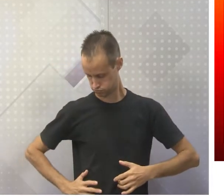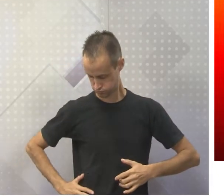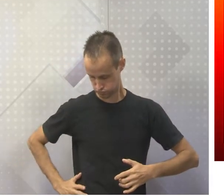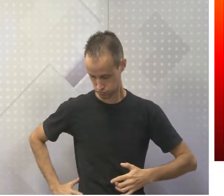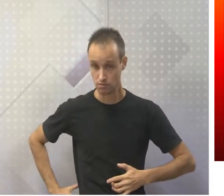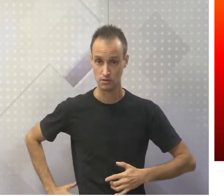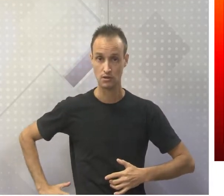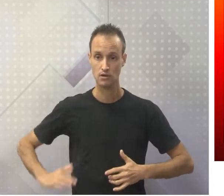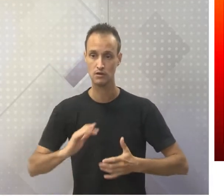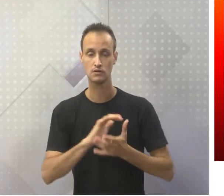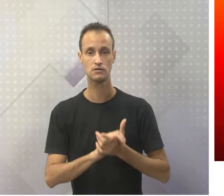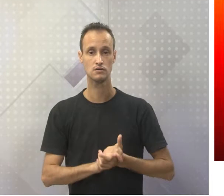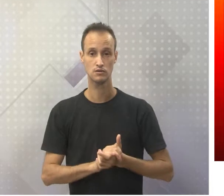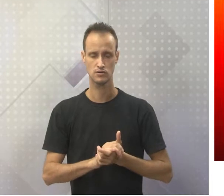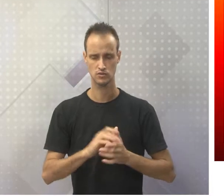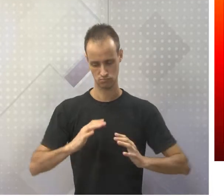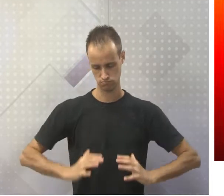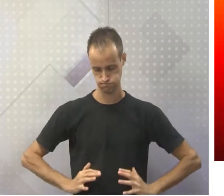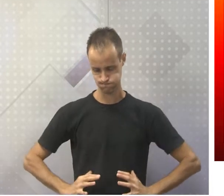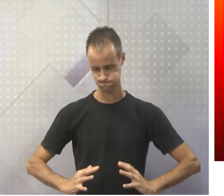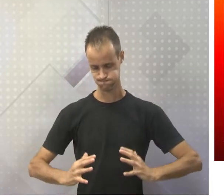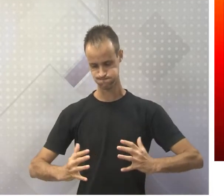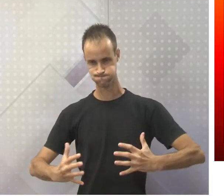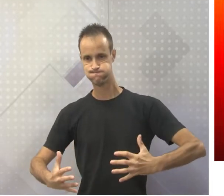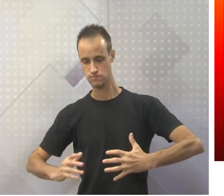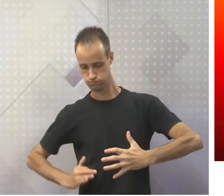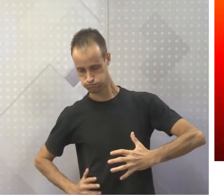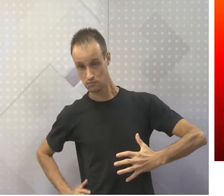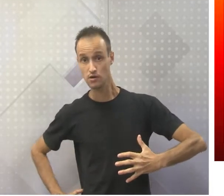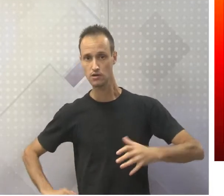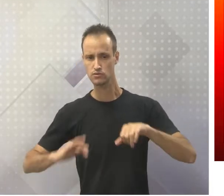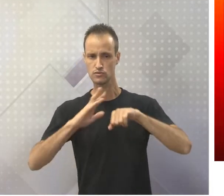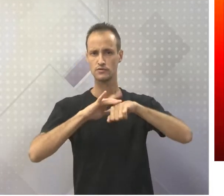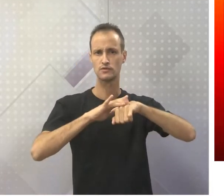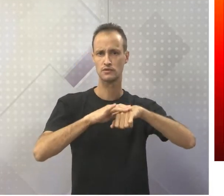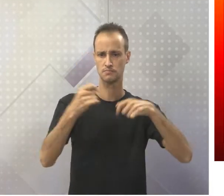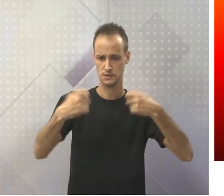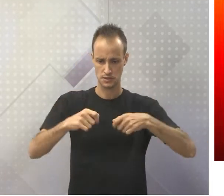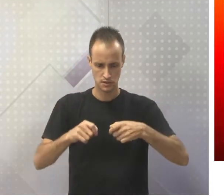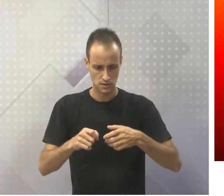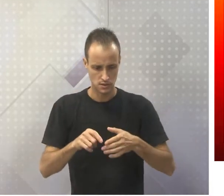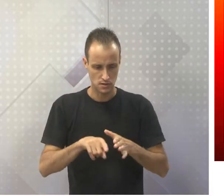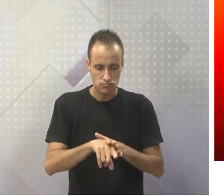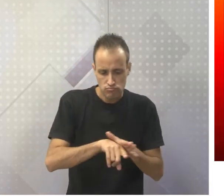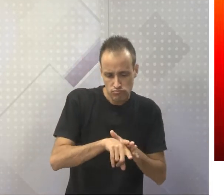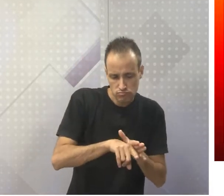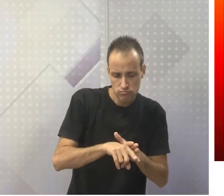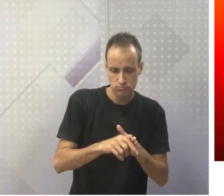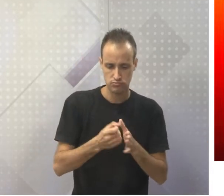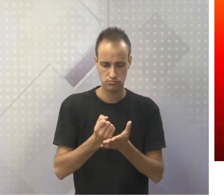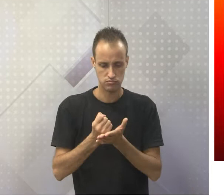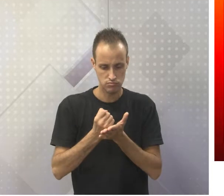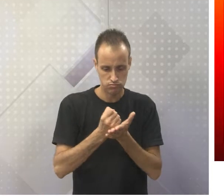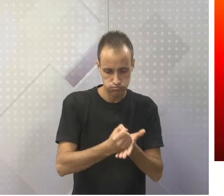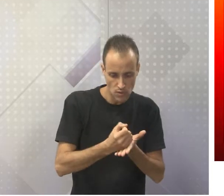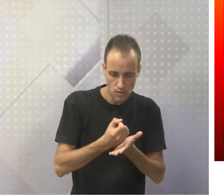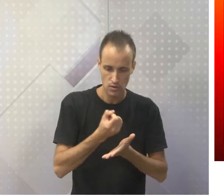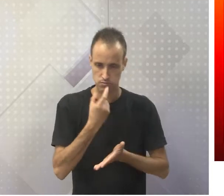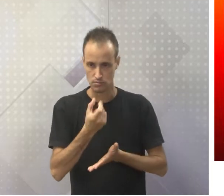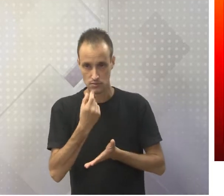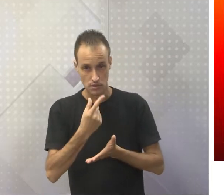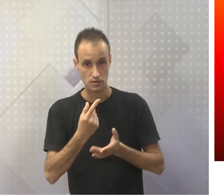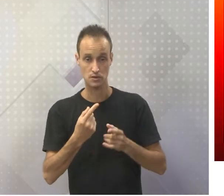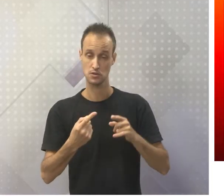para mostrar que o cara está com essa doença e tem que ser tratado, visto que ela afeta o coração e